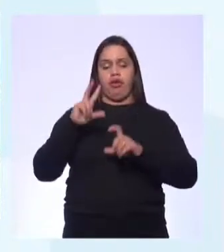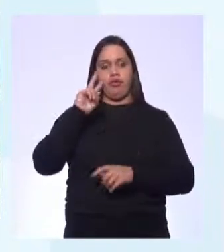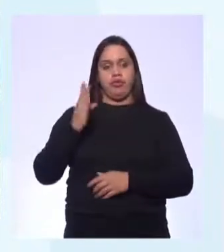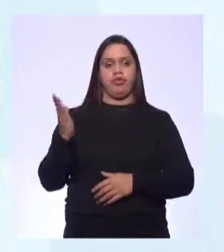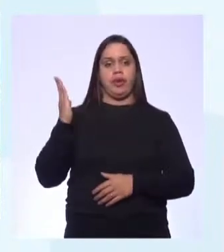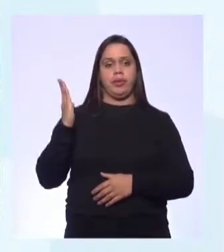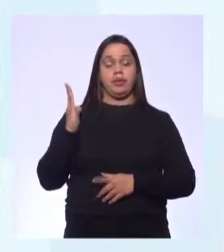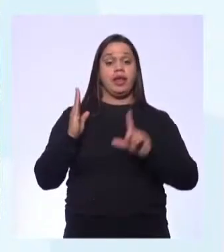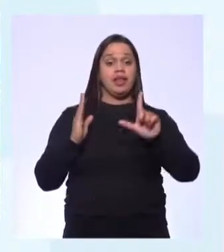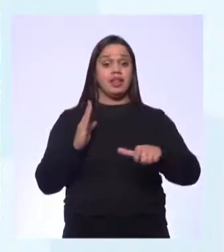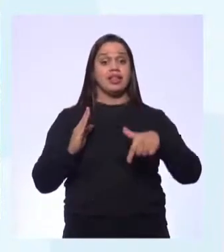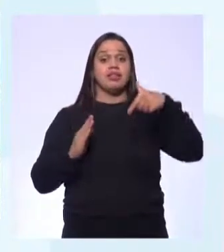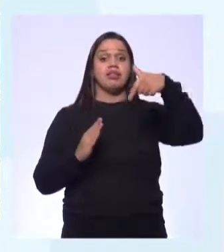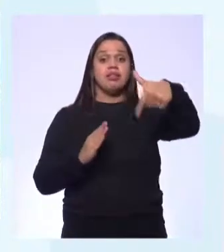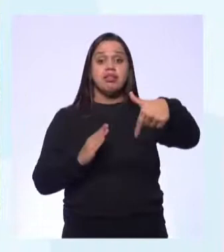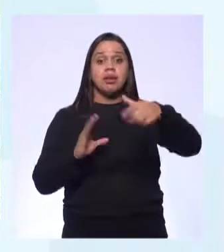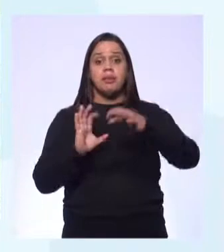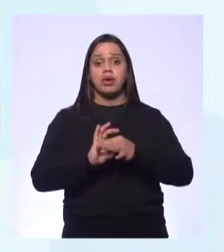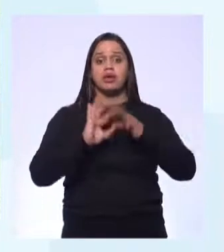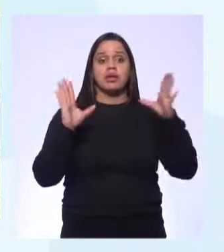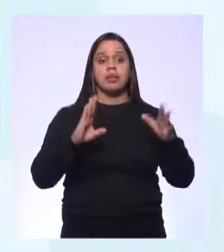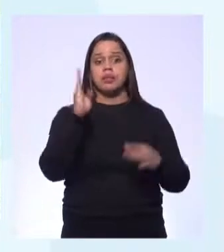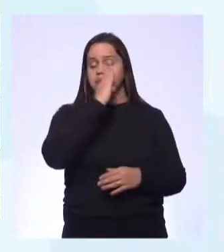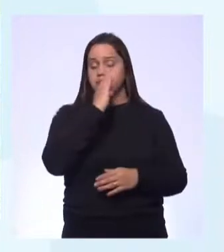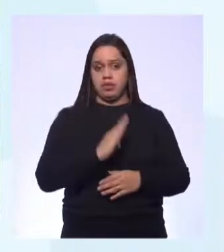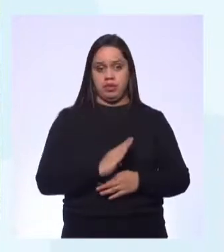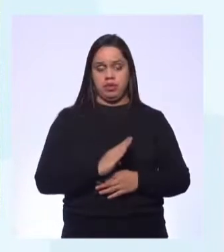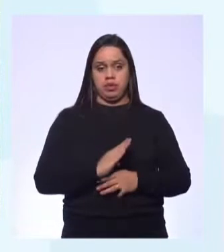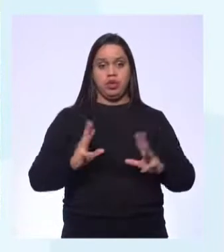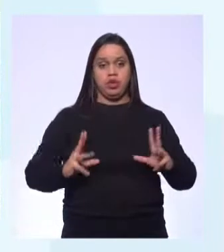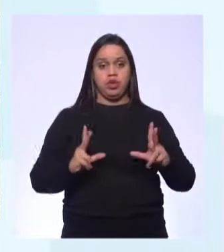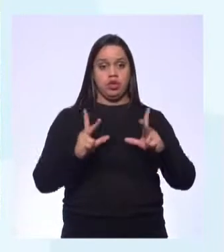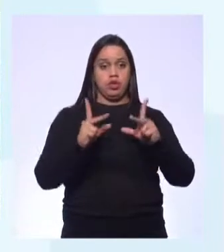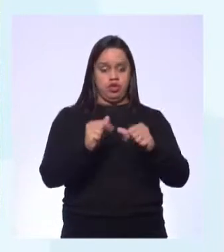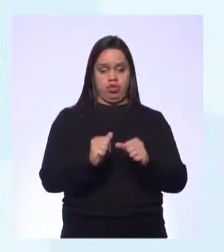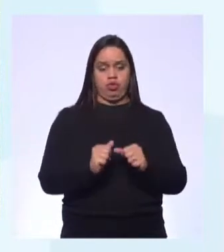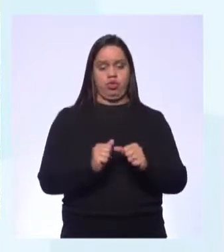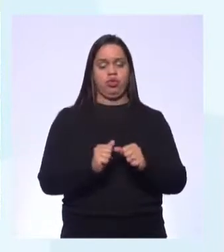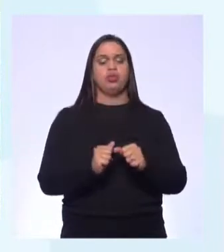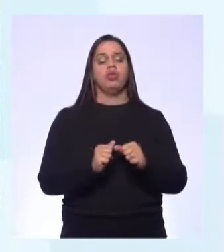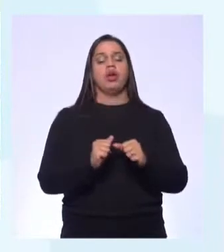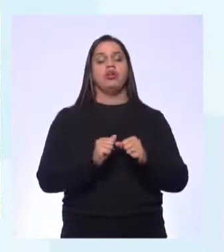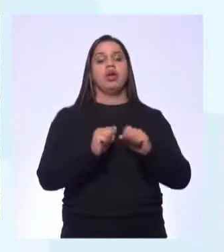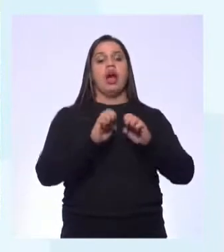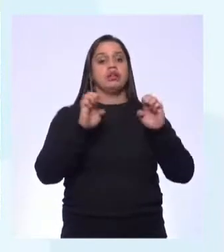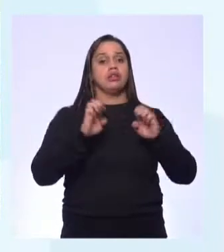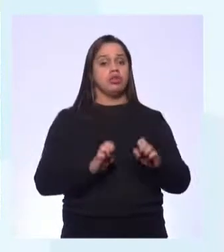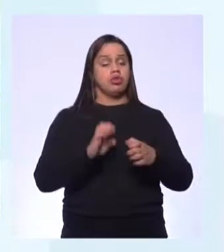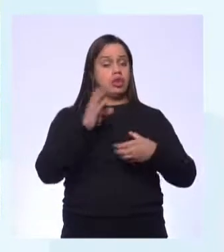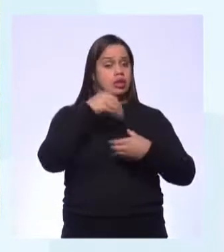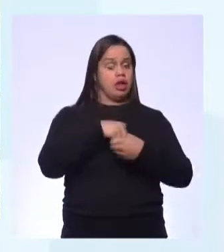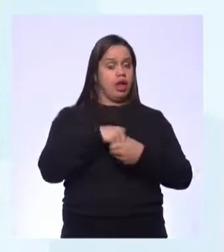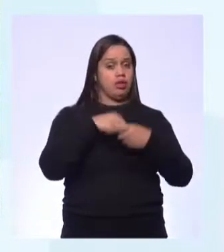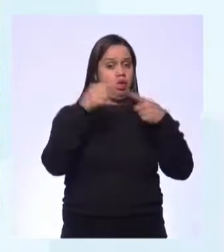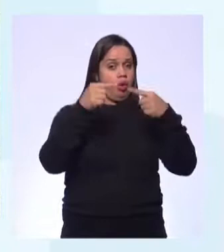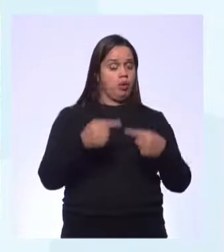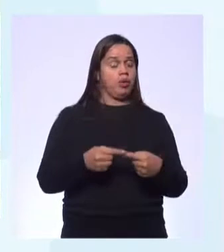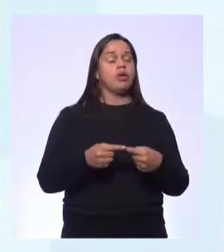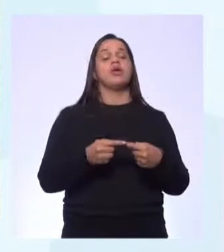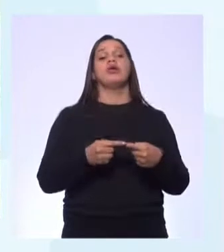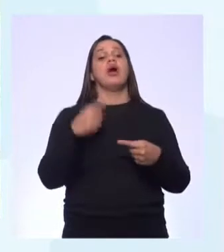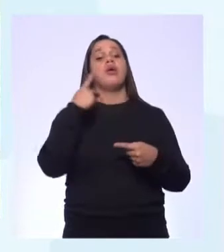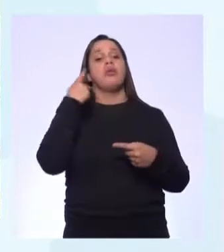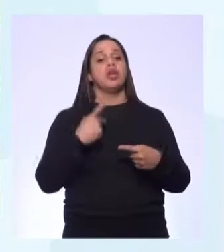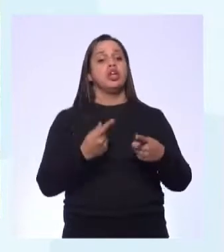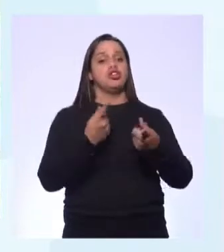Após a independência do Brasil, as estruturas internas referentes à política, à economia